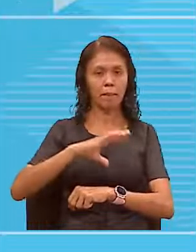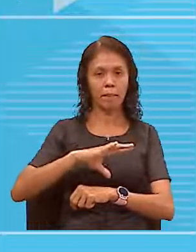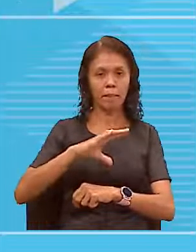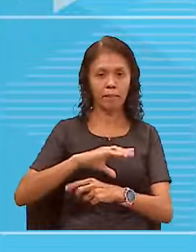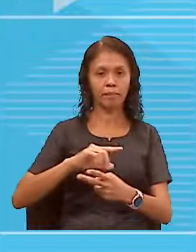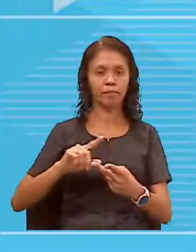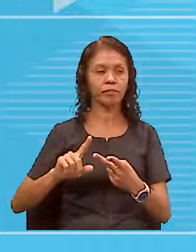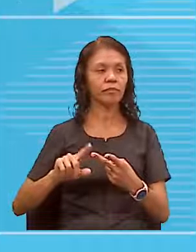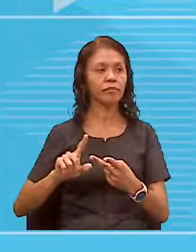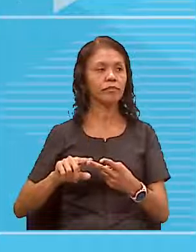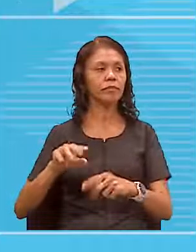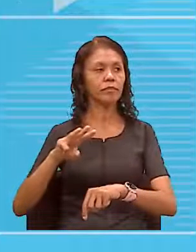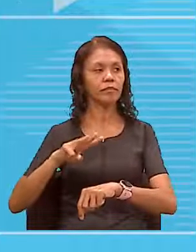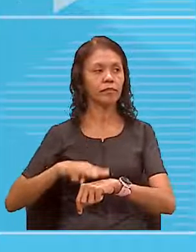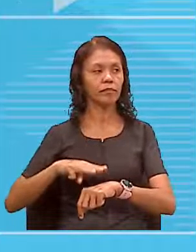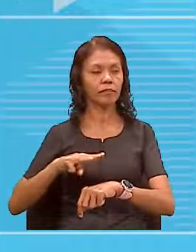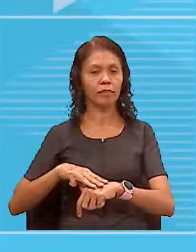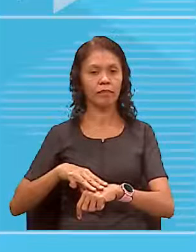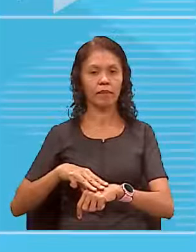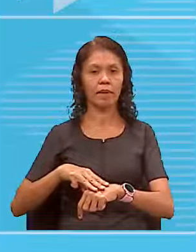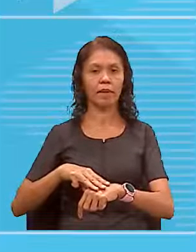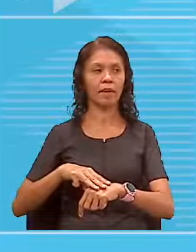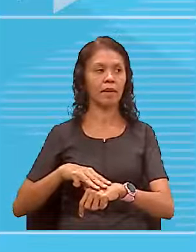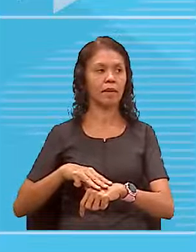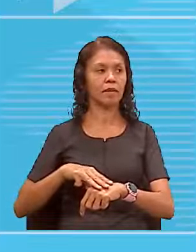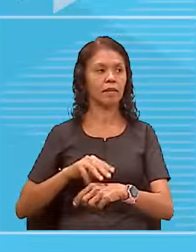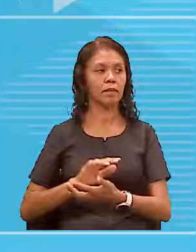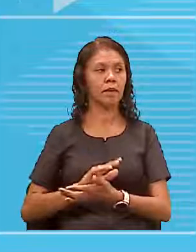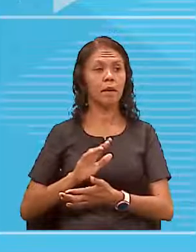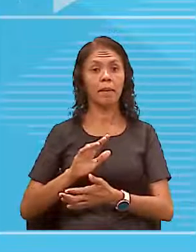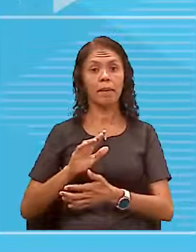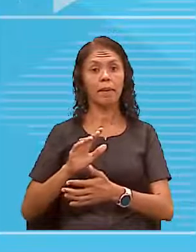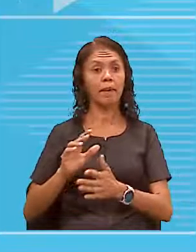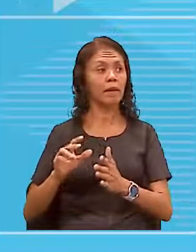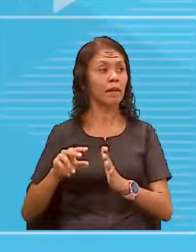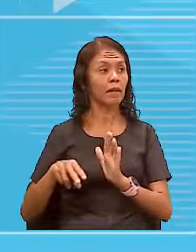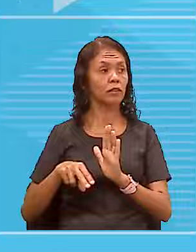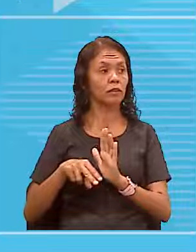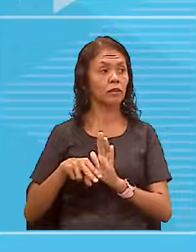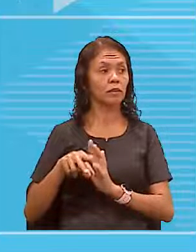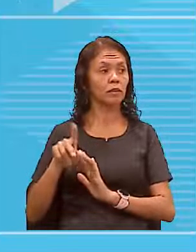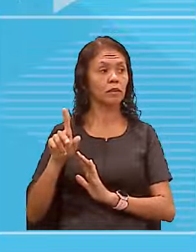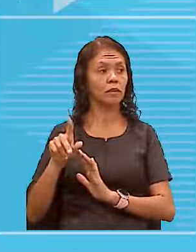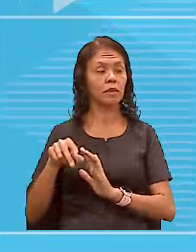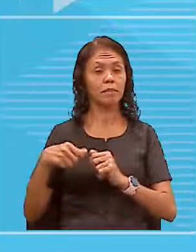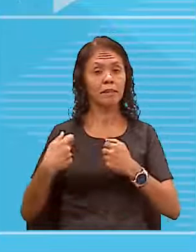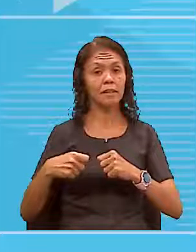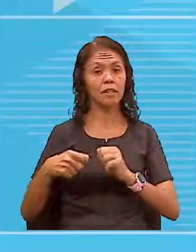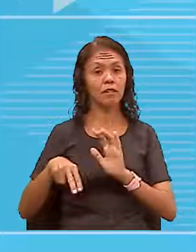5. E para o aluno fosse aprovado, para a entrevista, ele precisava tirar nota 7.